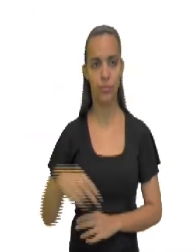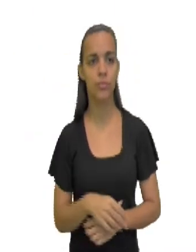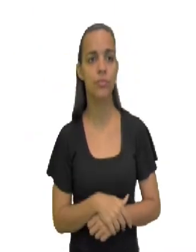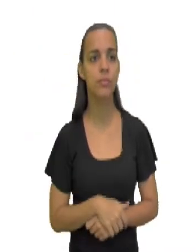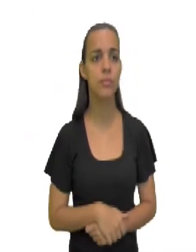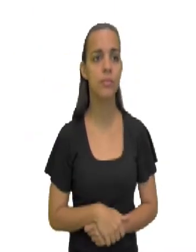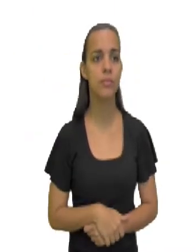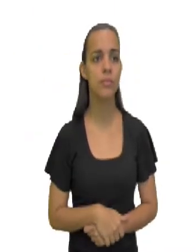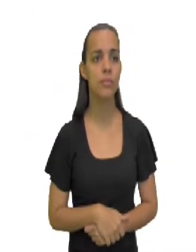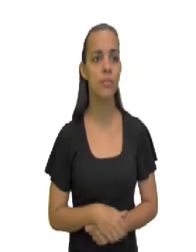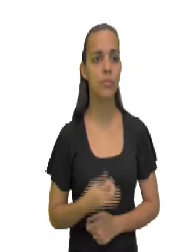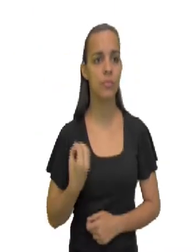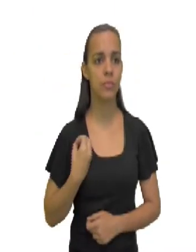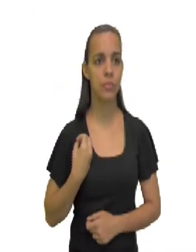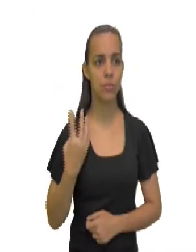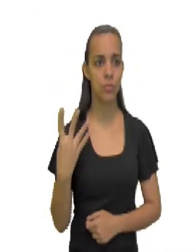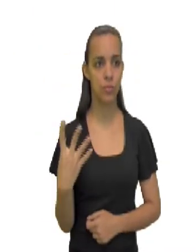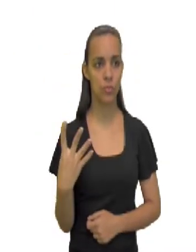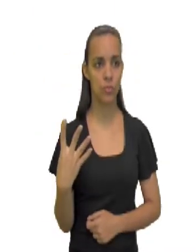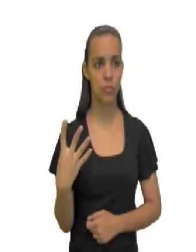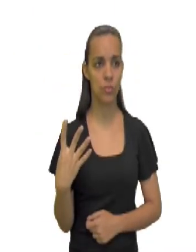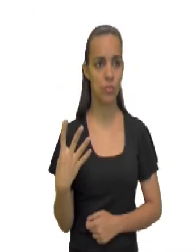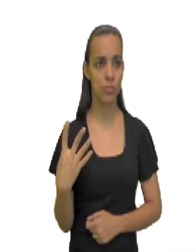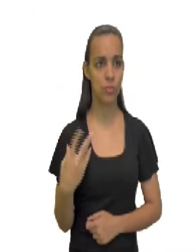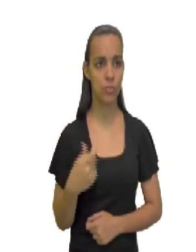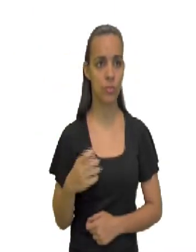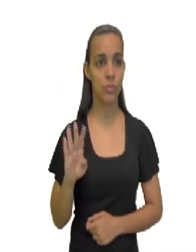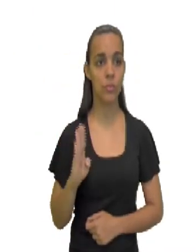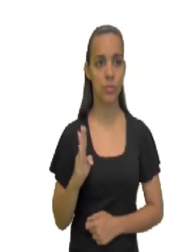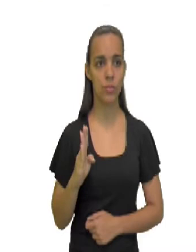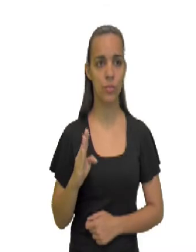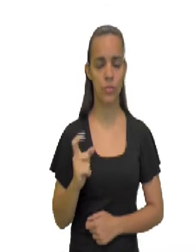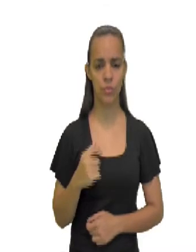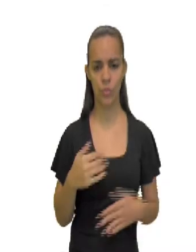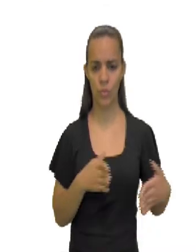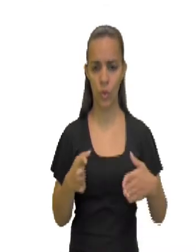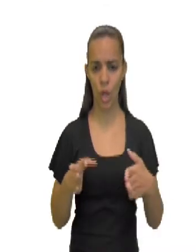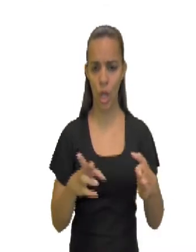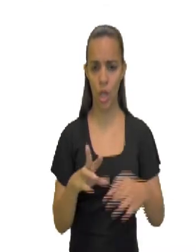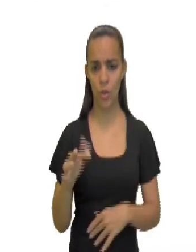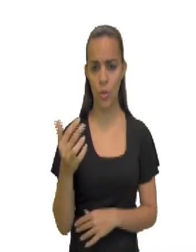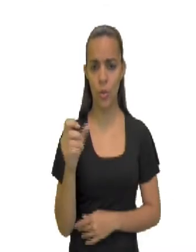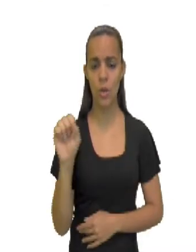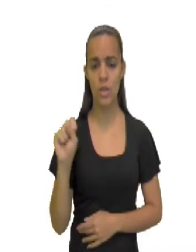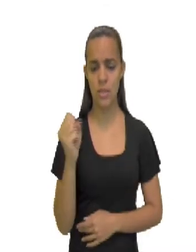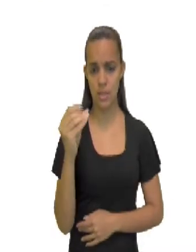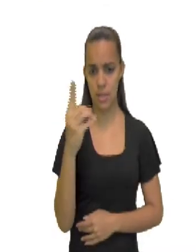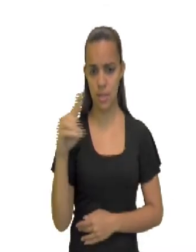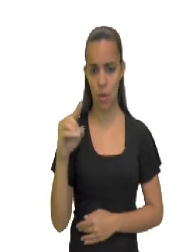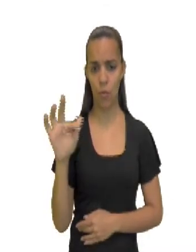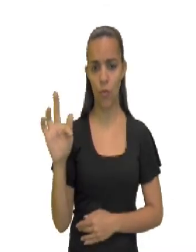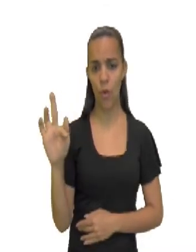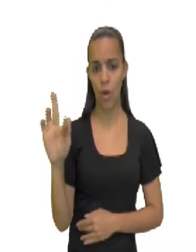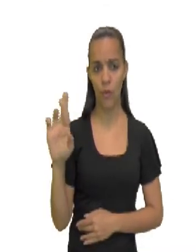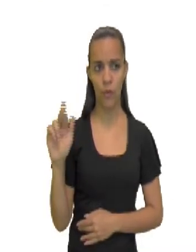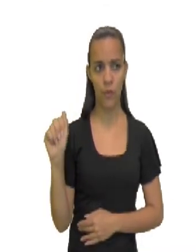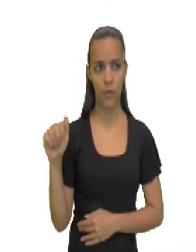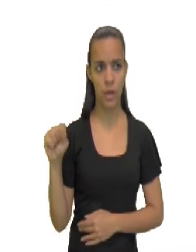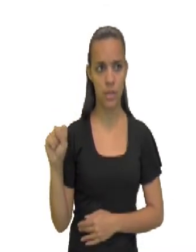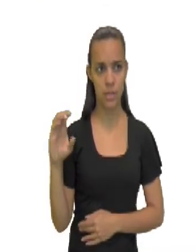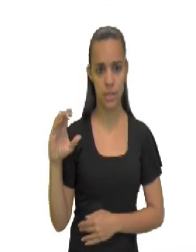Norte-Nordeste. Número 4, bacia do rio São Francisco. Então, do número 1 até o